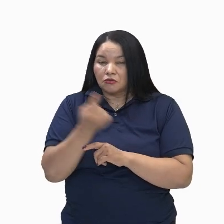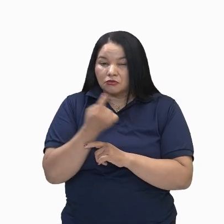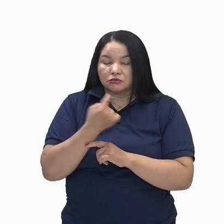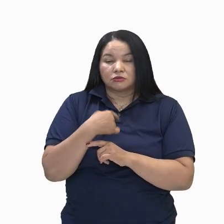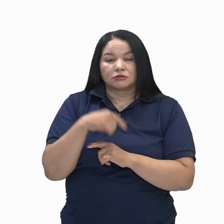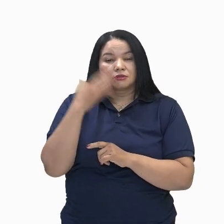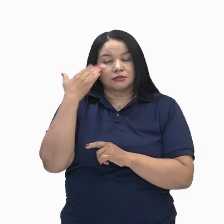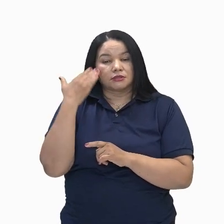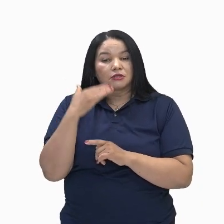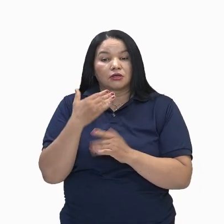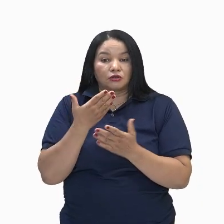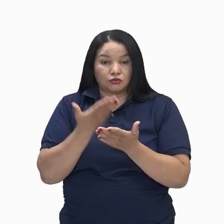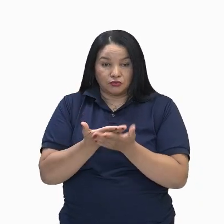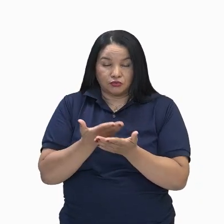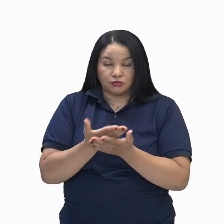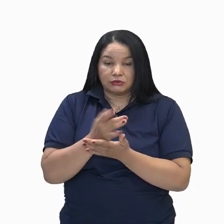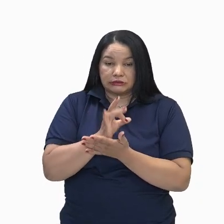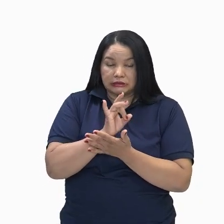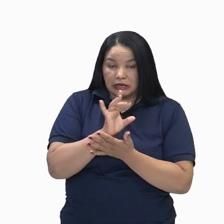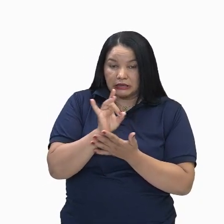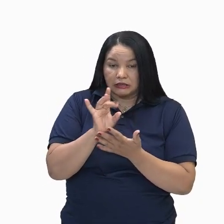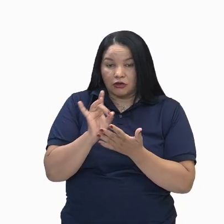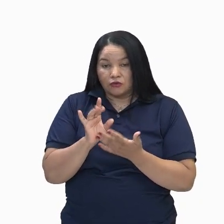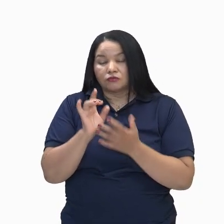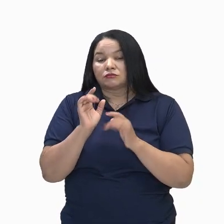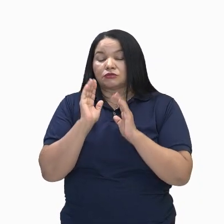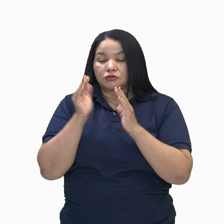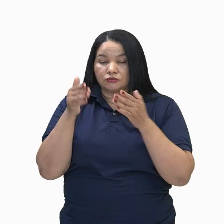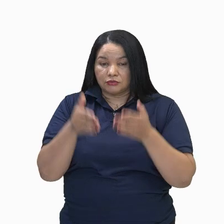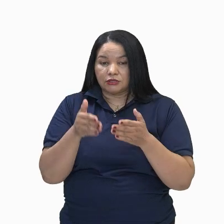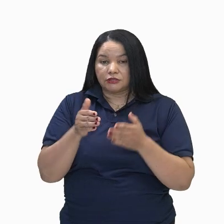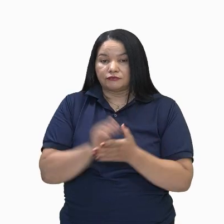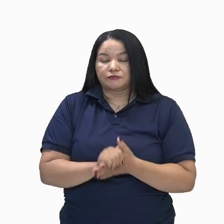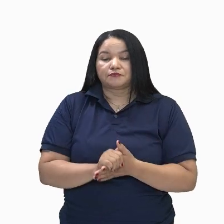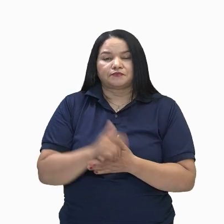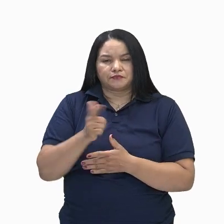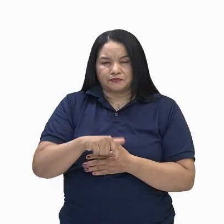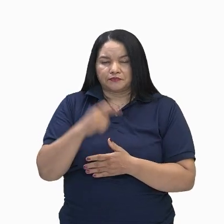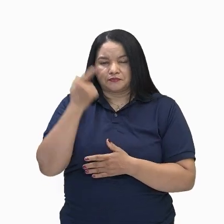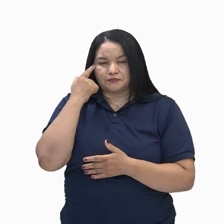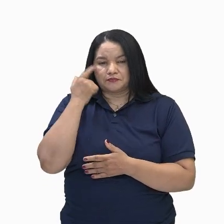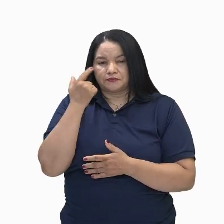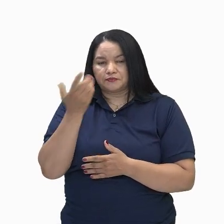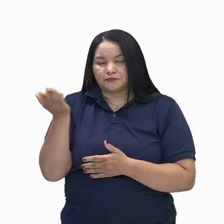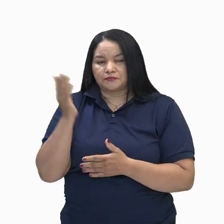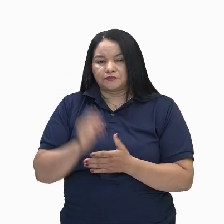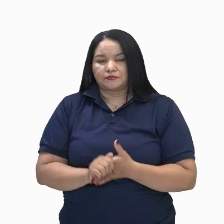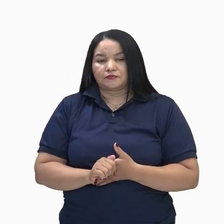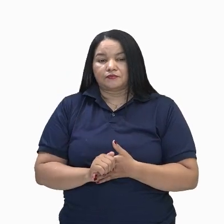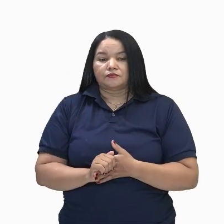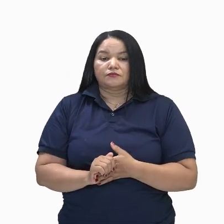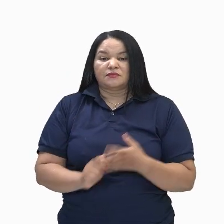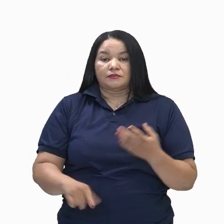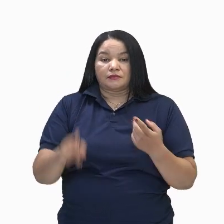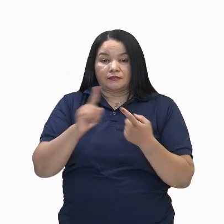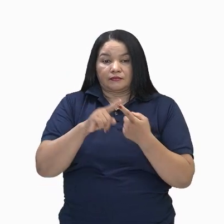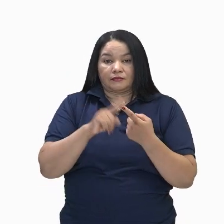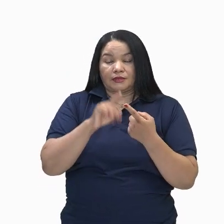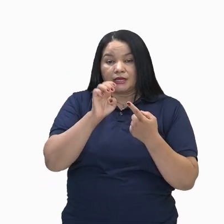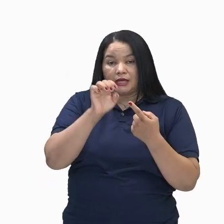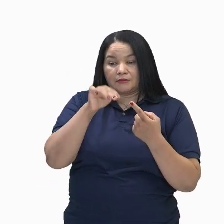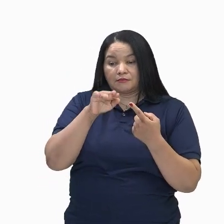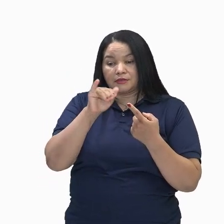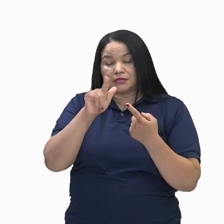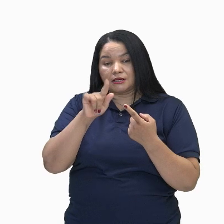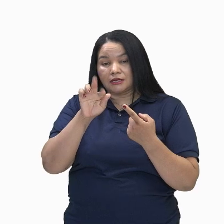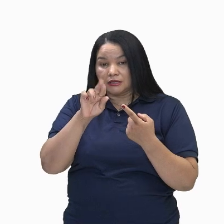cada um vai ser específico. Vamos relembrar, olha só, os emigrantes, né, que